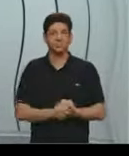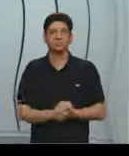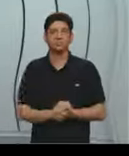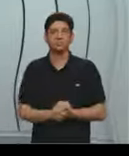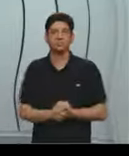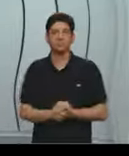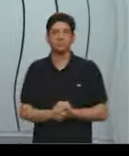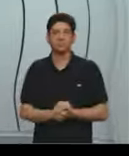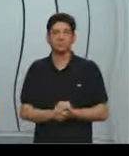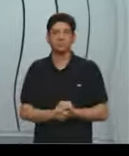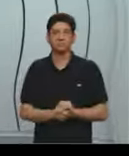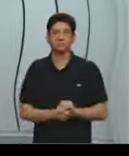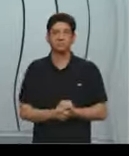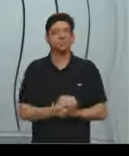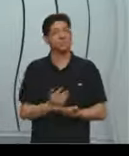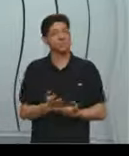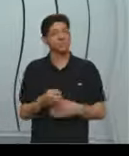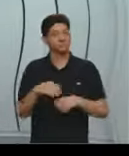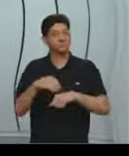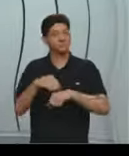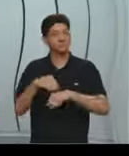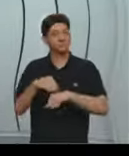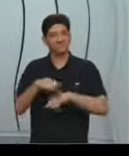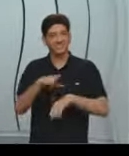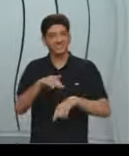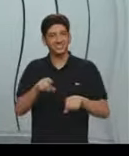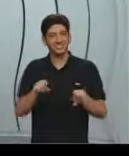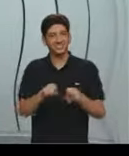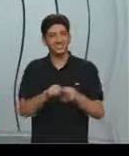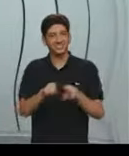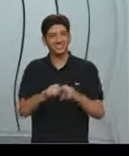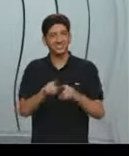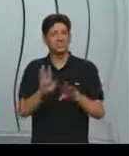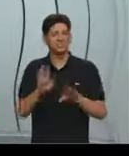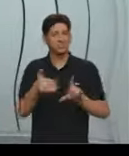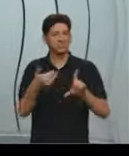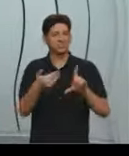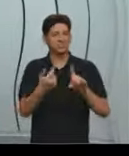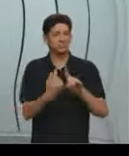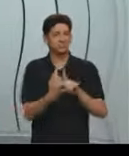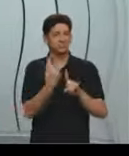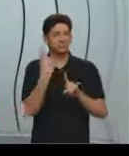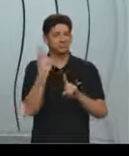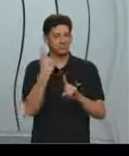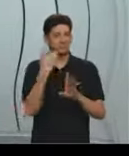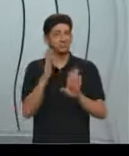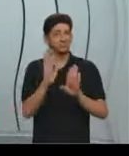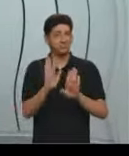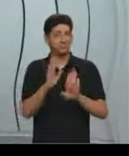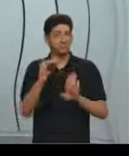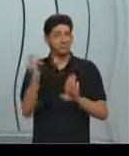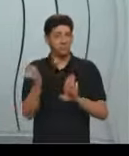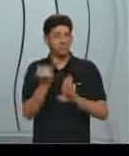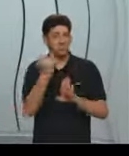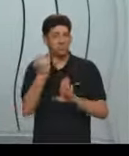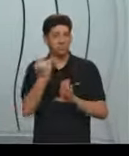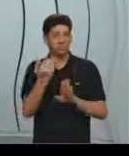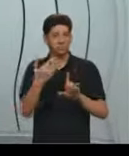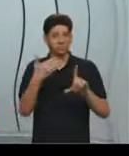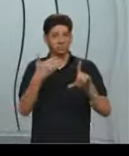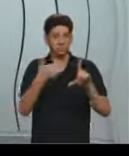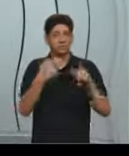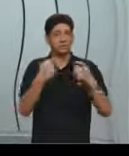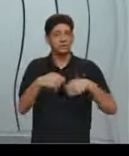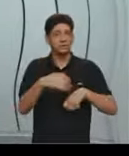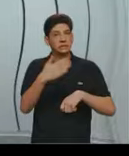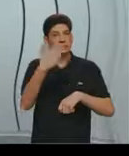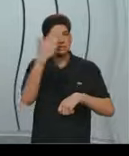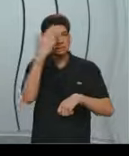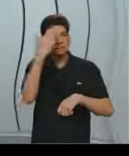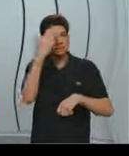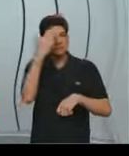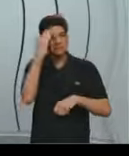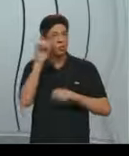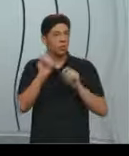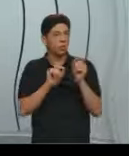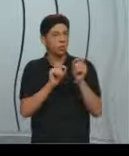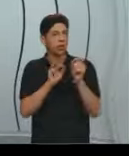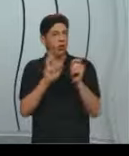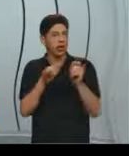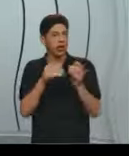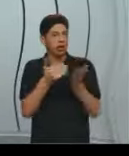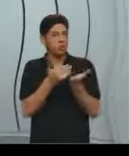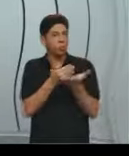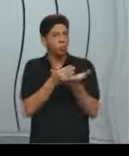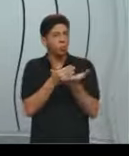e fica aquela dica que eu já dei nas aulas anteriores mas é importante essa aulas tem que entender muito mais como introdução